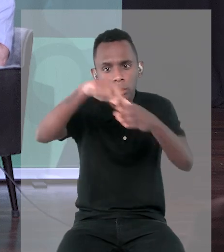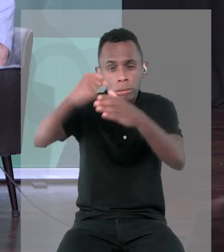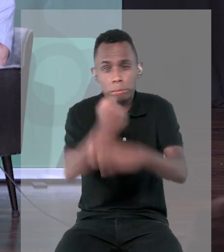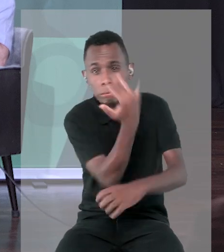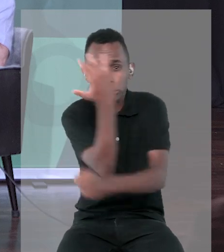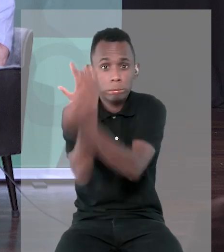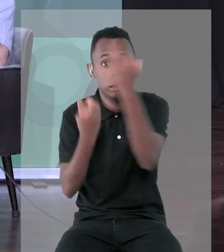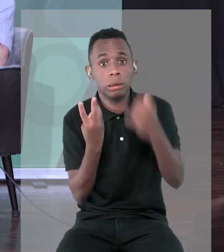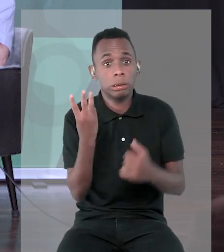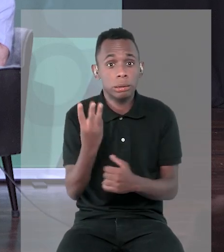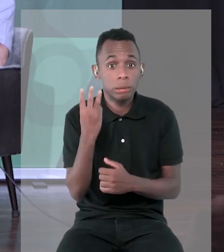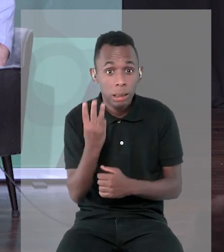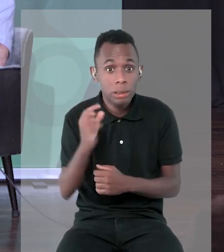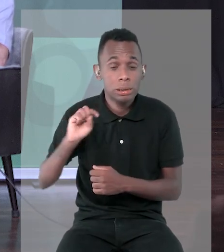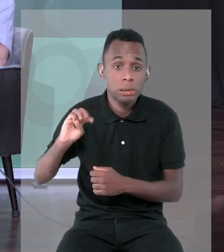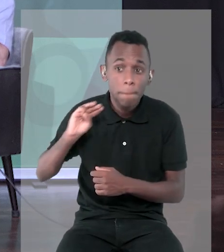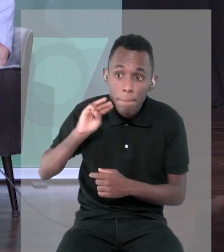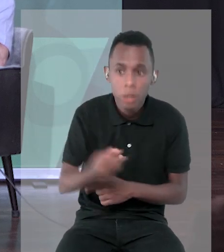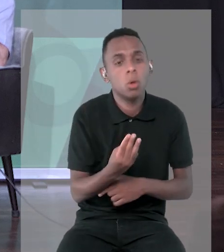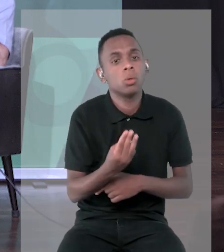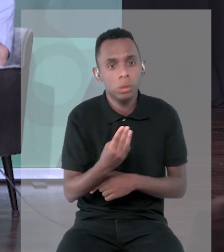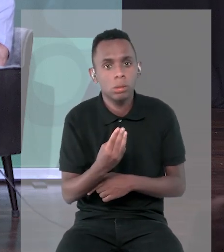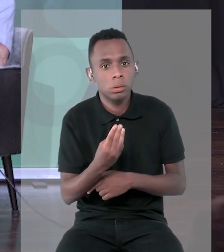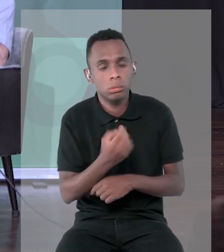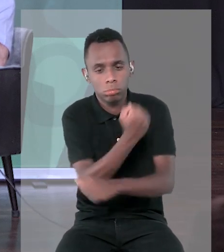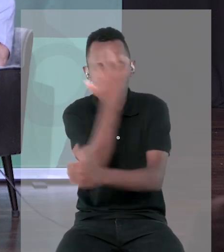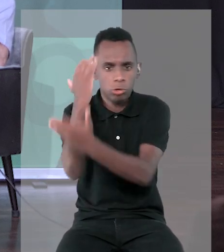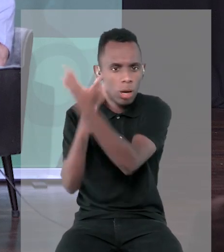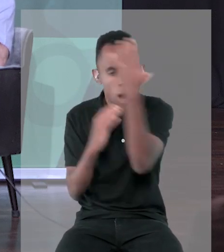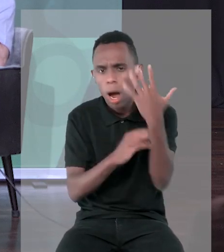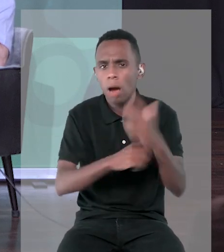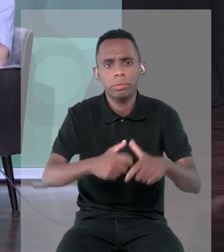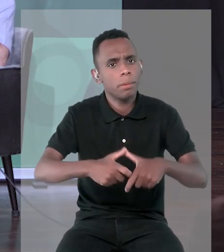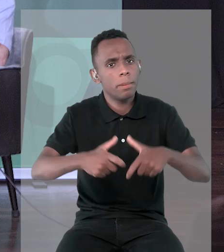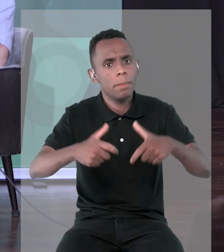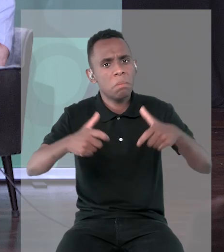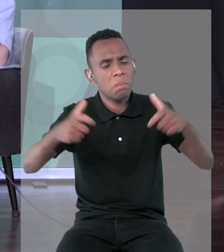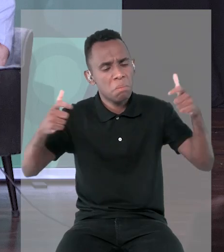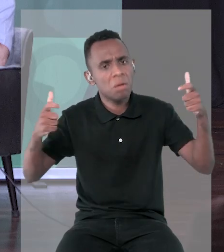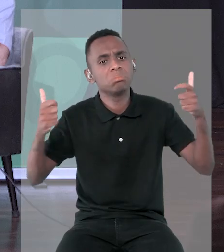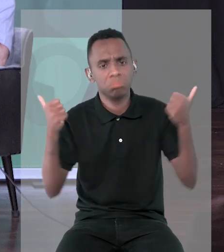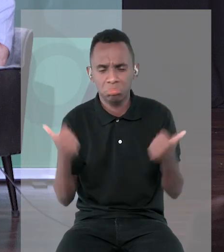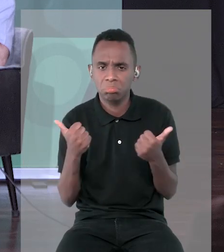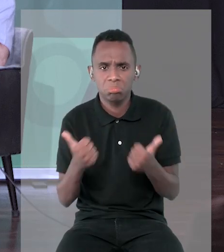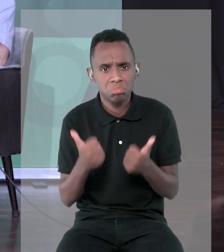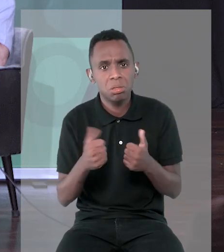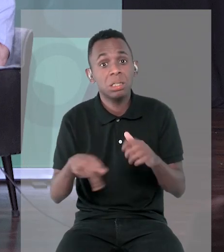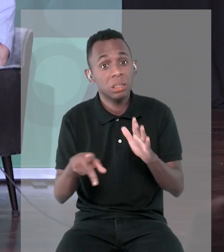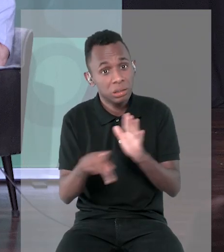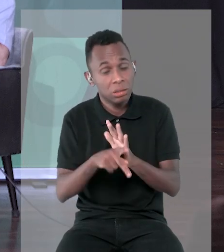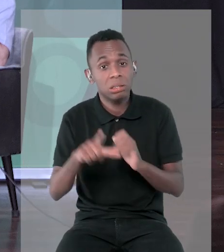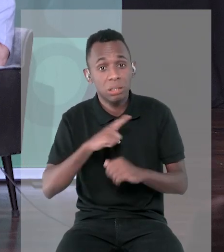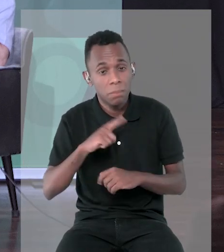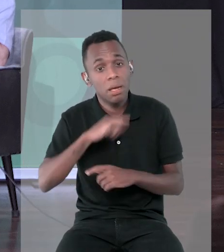plantadas, densa, com um subbosque crescendo, uma floresta em boa saúde, com